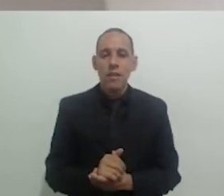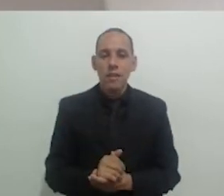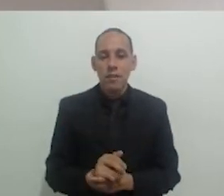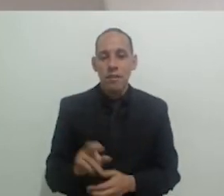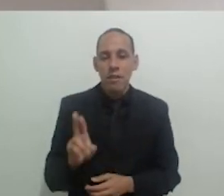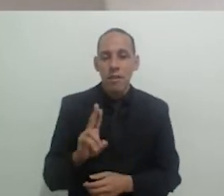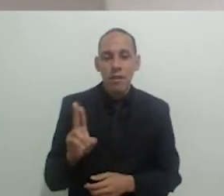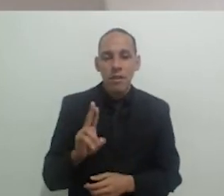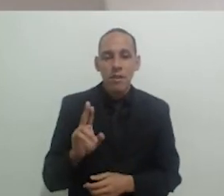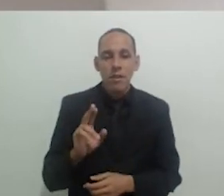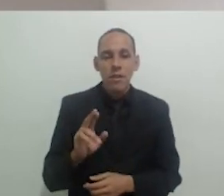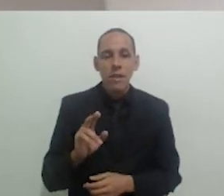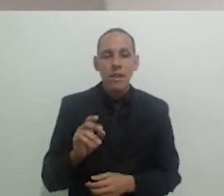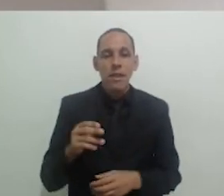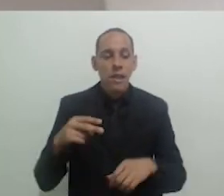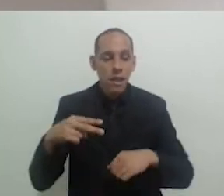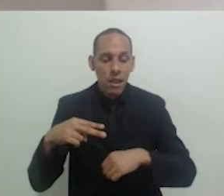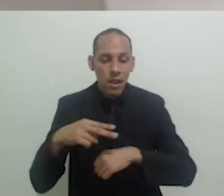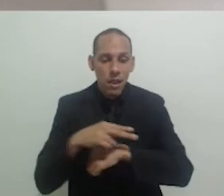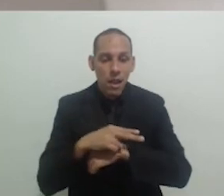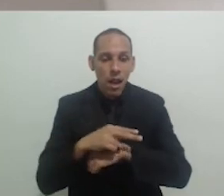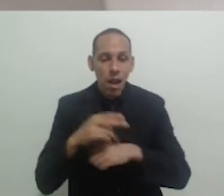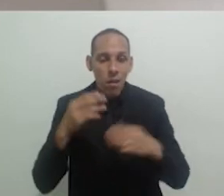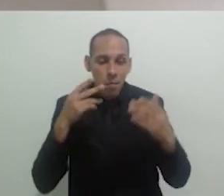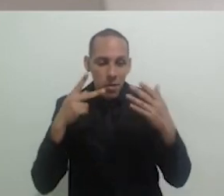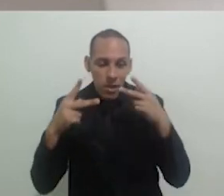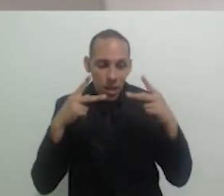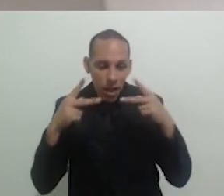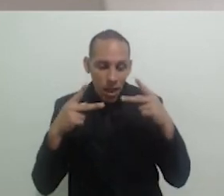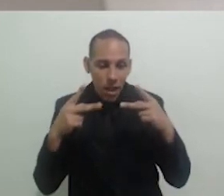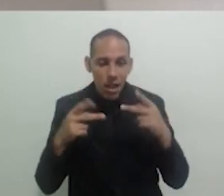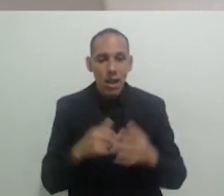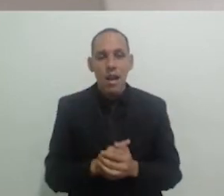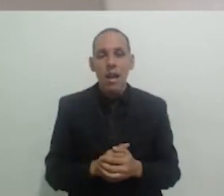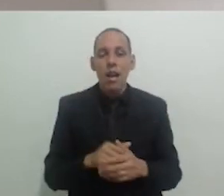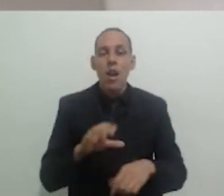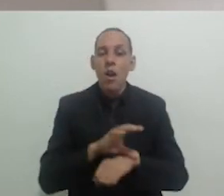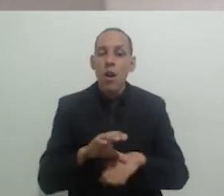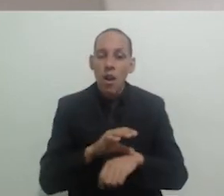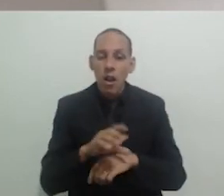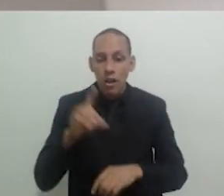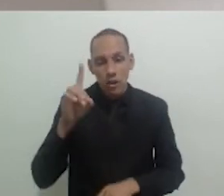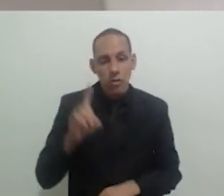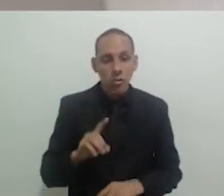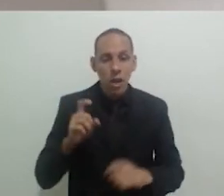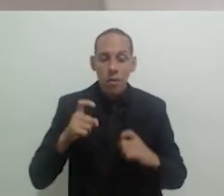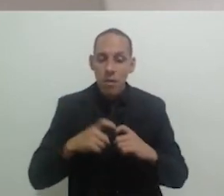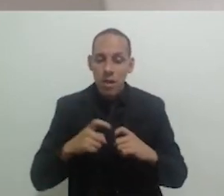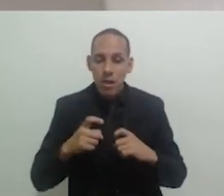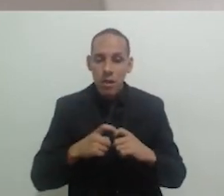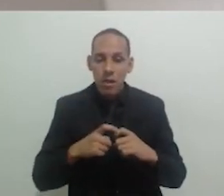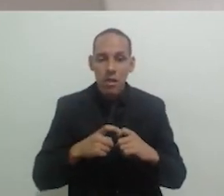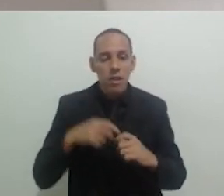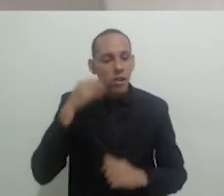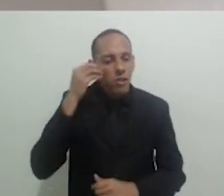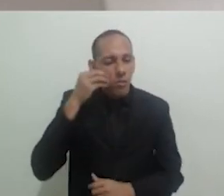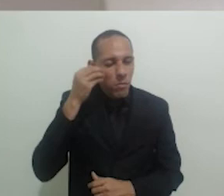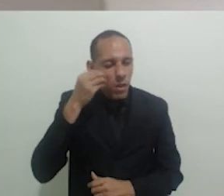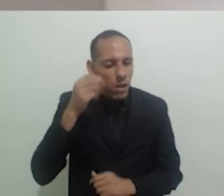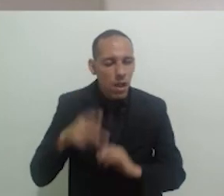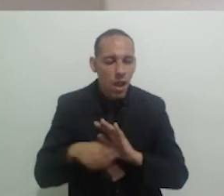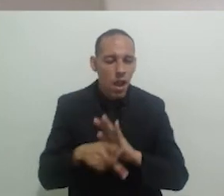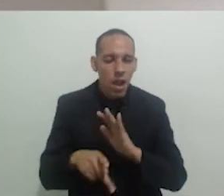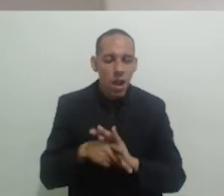Internação Psiquiátrica, Constituição, Direito e Medicina, fruto de experiência decorrente da atividade constitucional